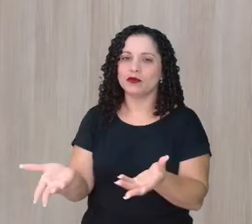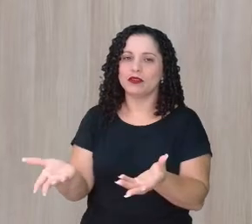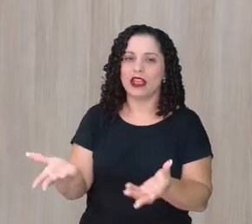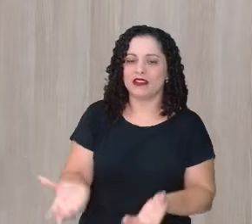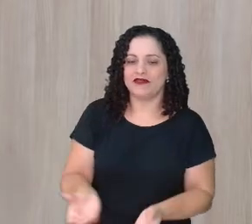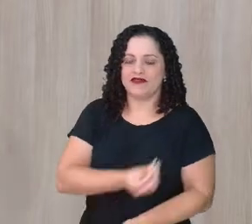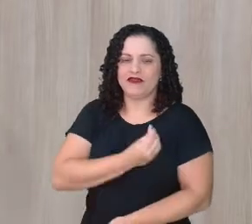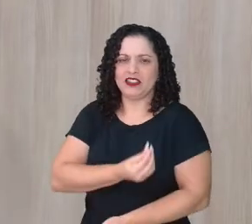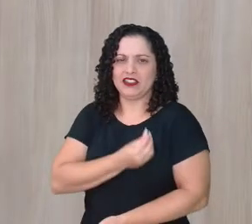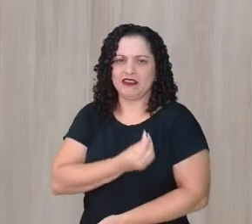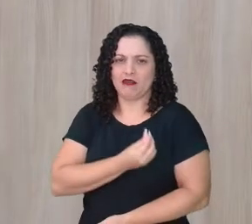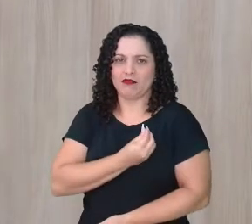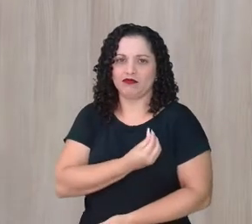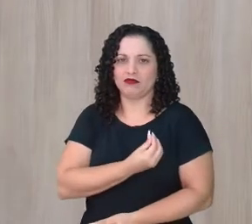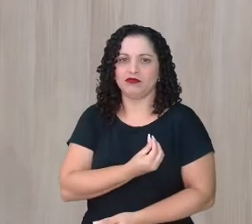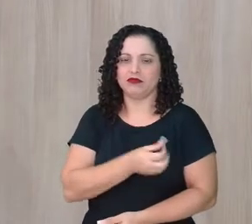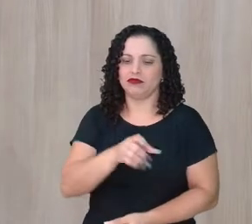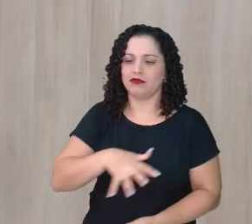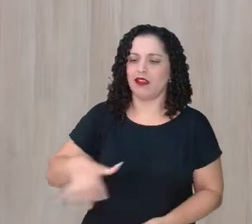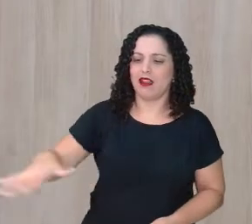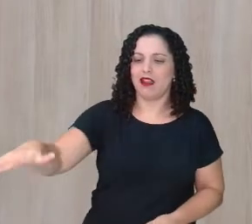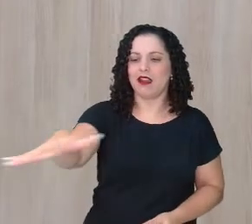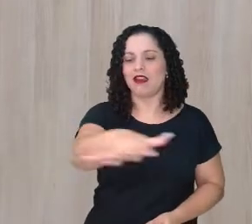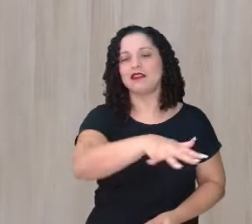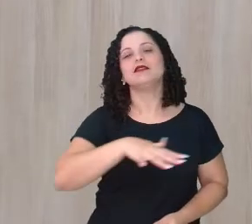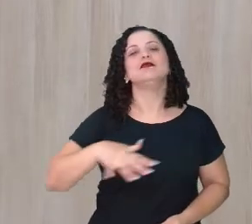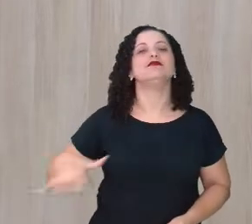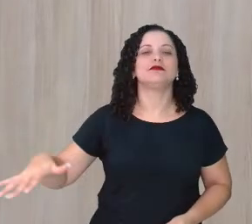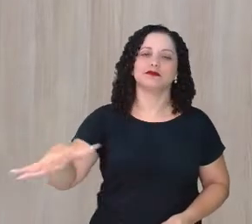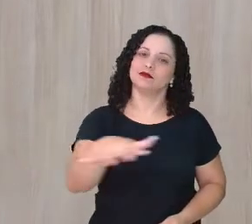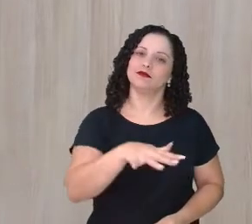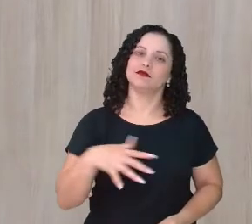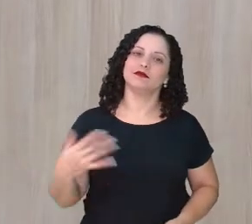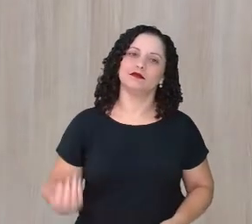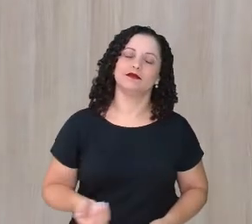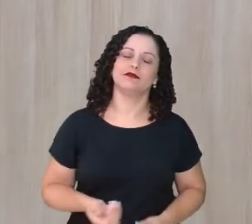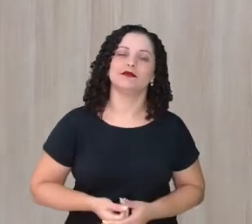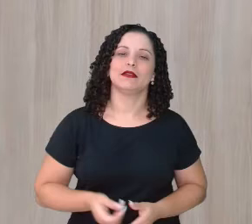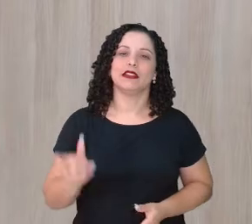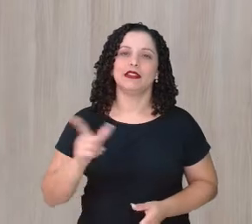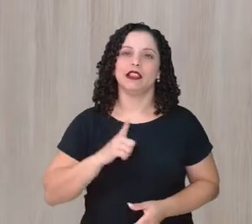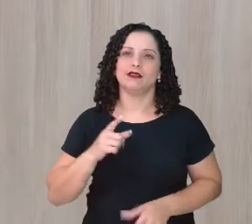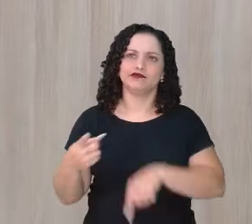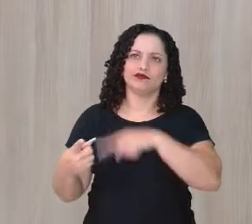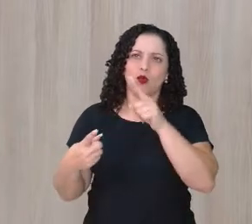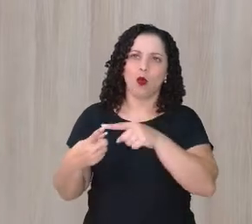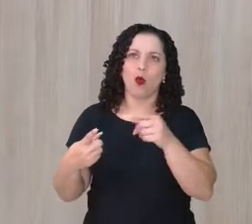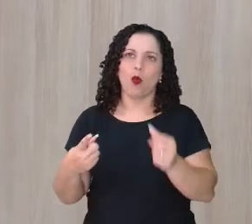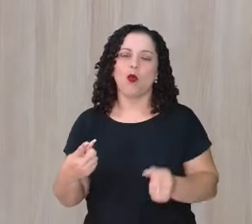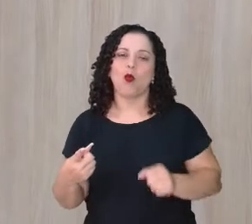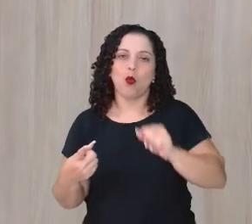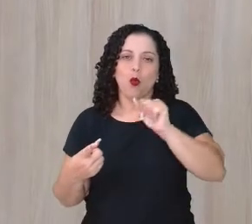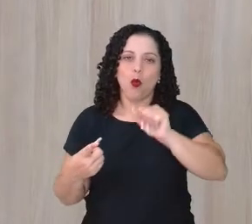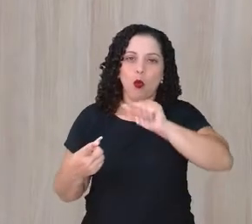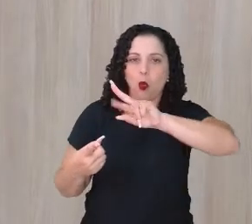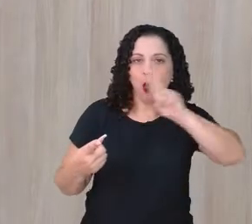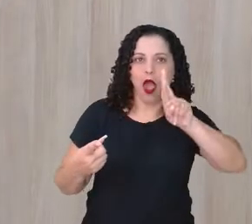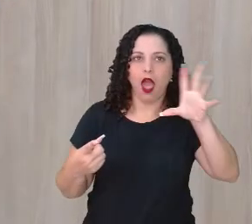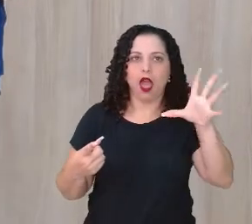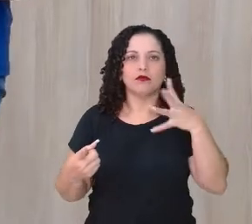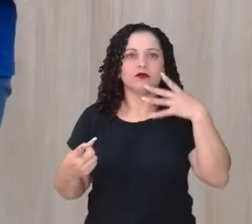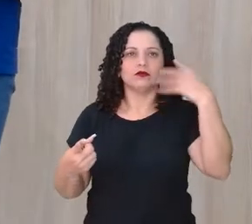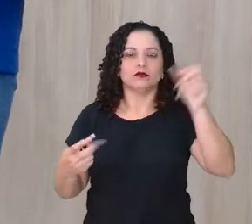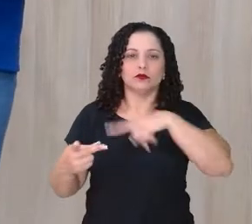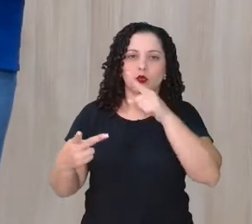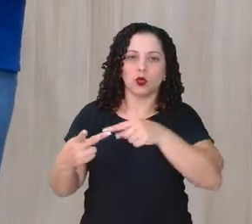vivos e do meio, né, que favorece essa vida, o ar, o solo e a água. E